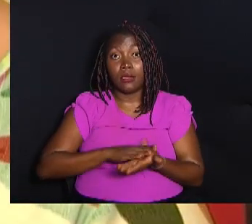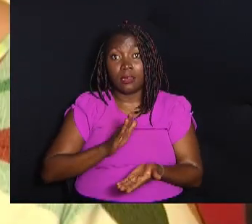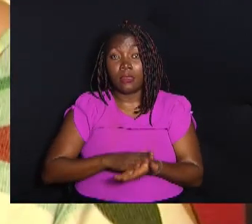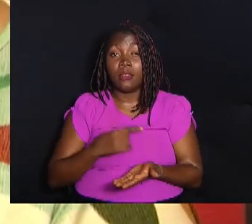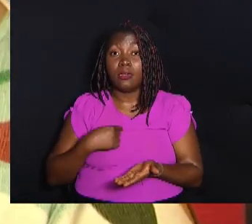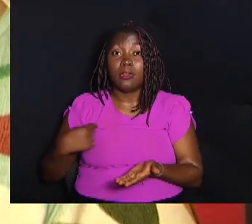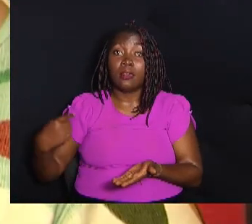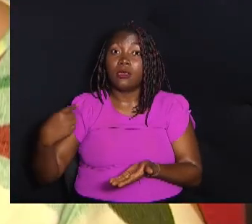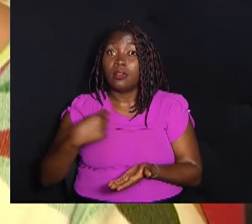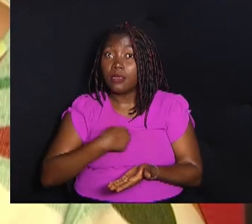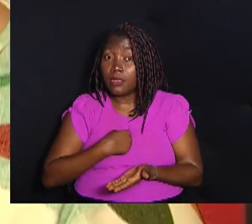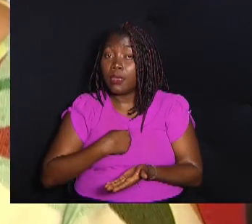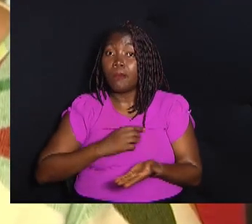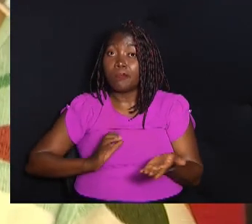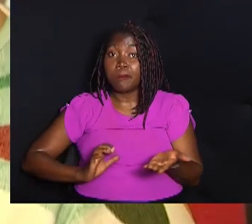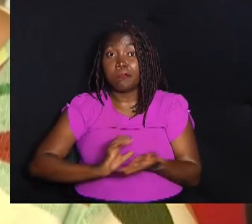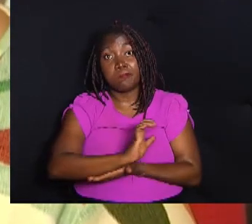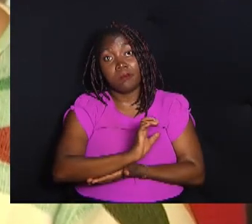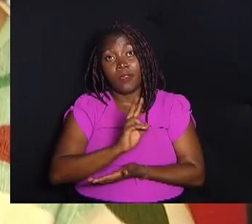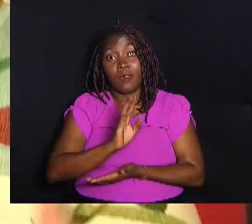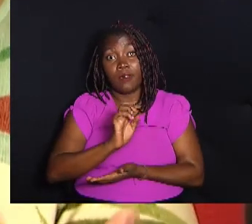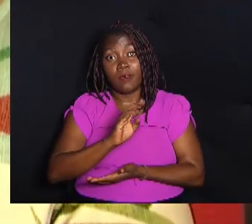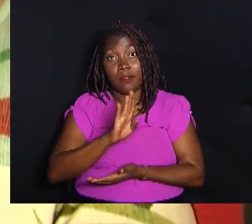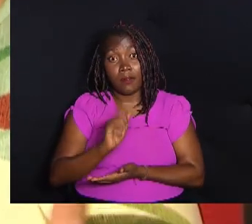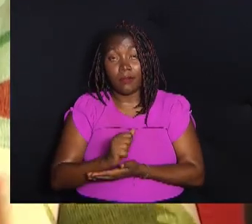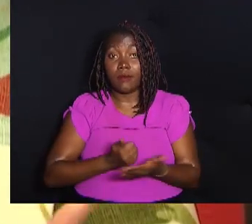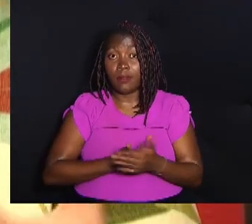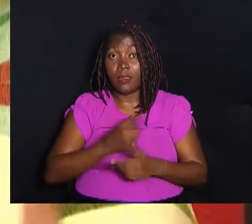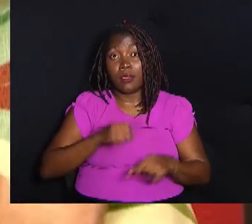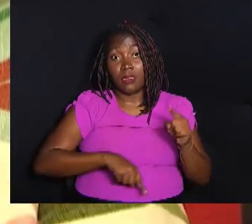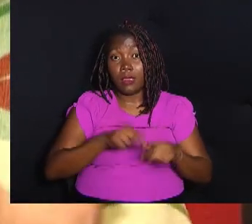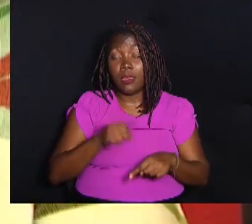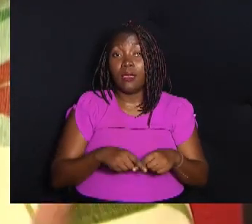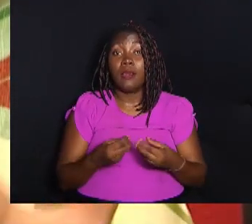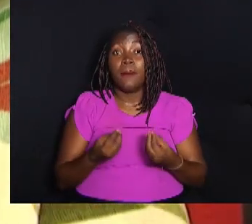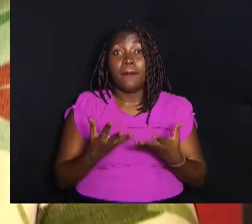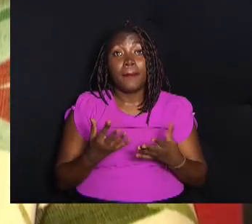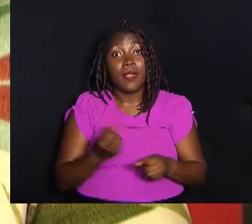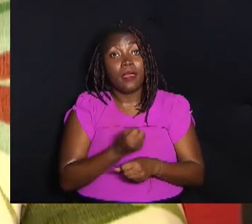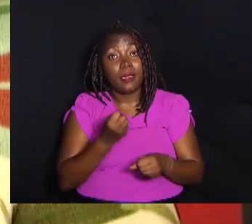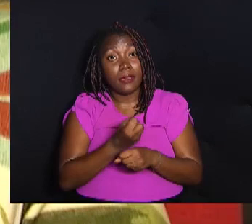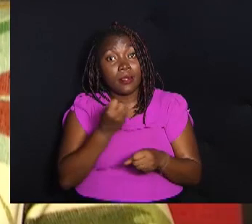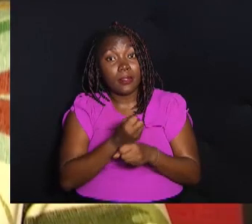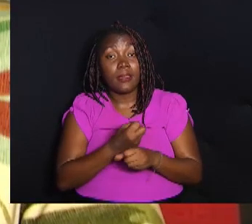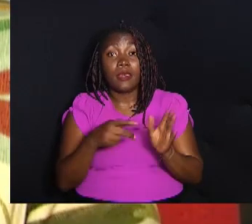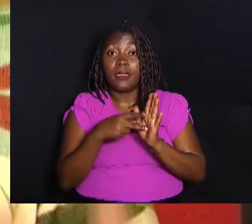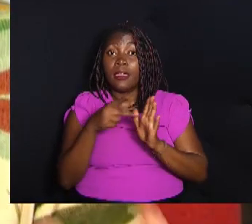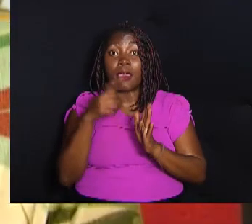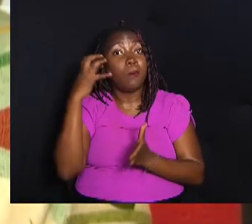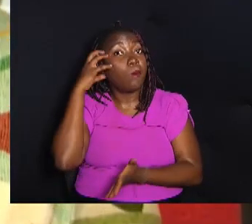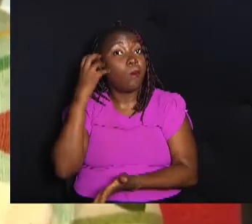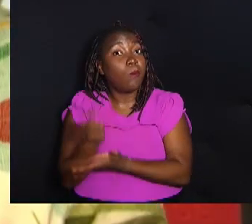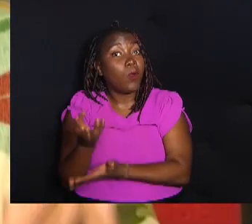E nós atribuímos verba para compra de equipamento para que a Defesa Civil faça né construa esse projeto do pod cash que é uma